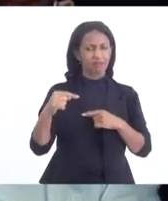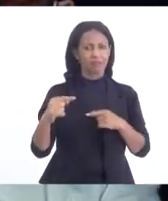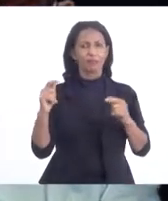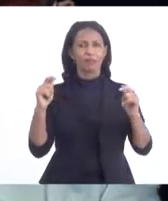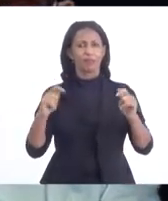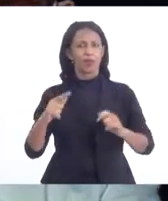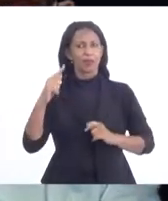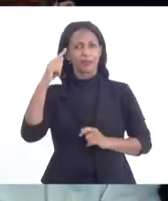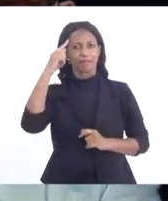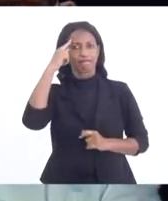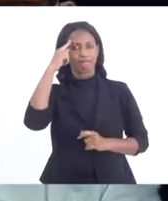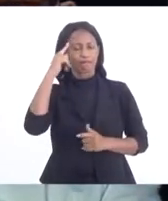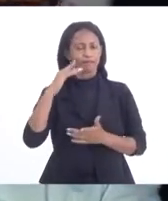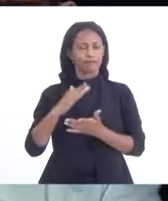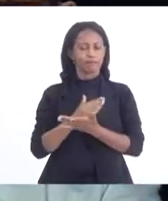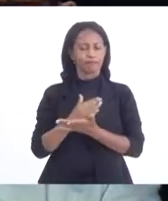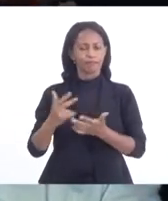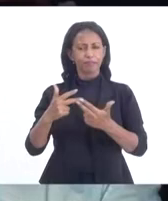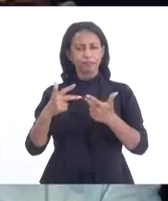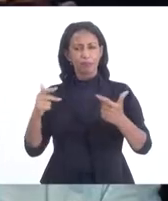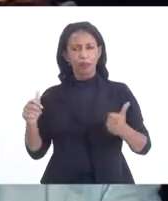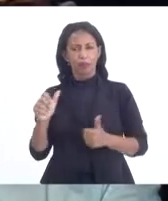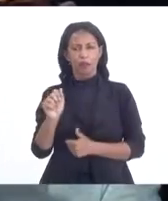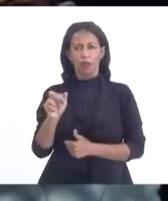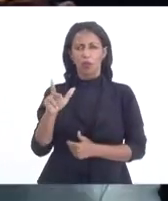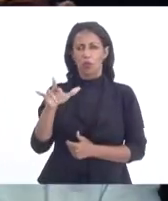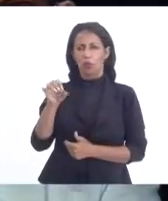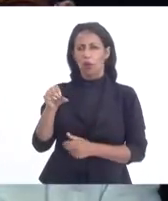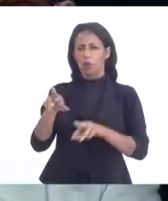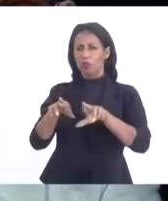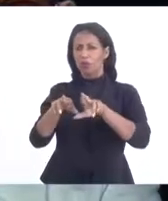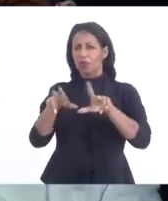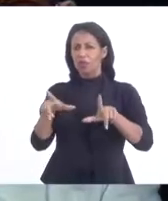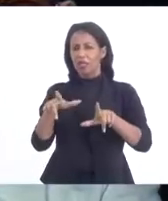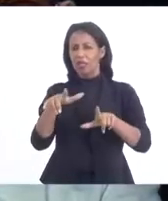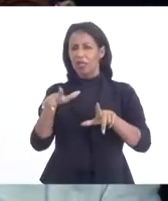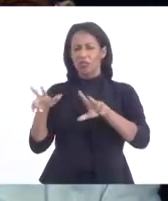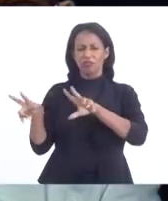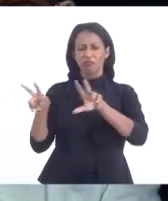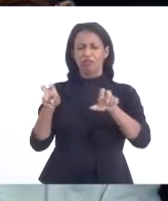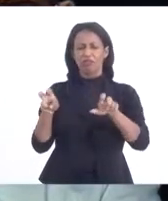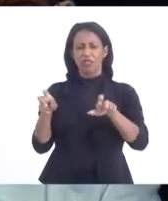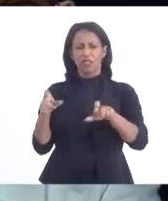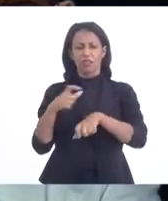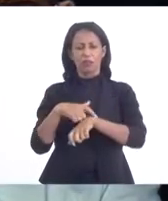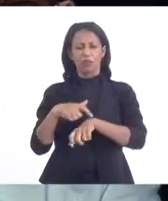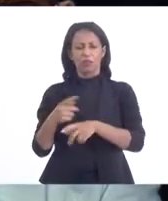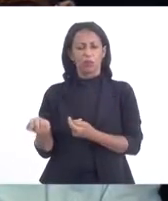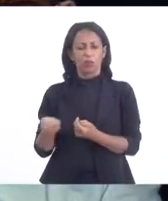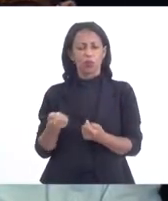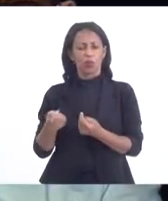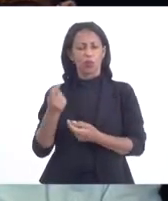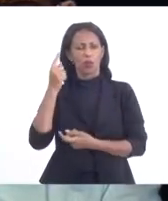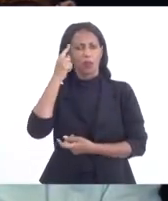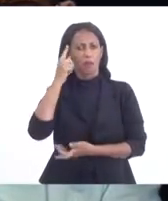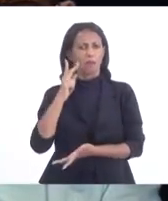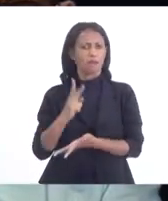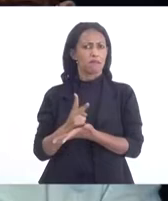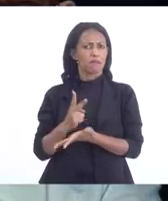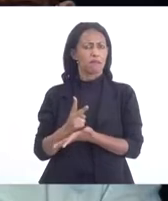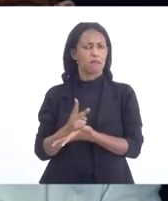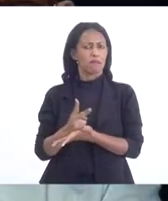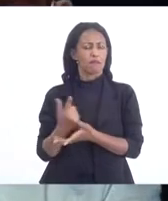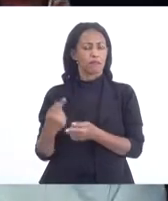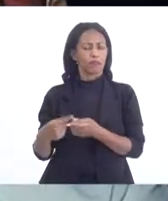possa pensar alguma coisa no agro, diferente daquilo dessa matriz econômica que a gente vem sempre pensando. Porque,